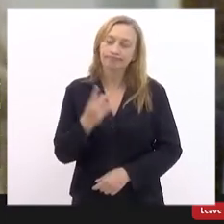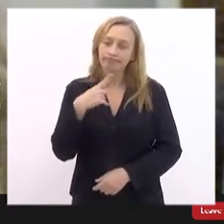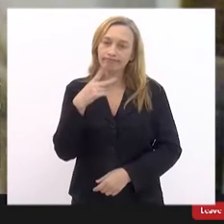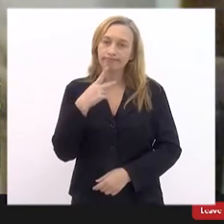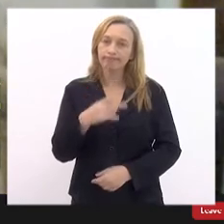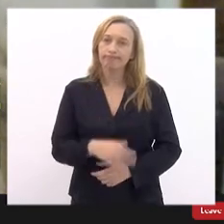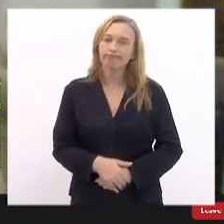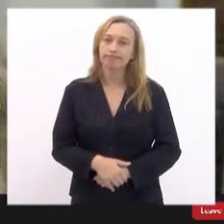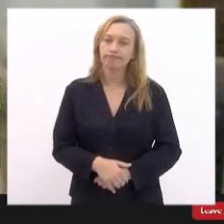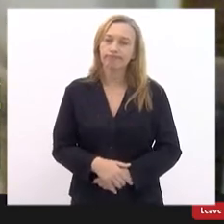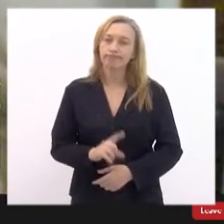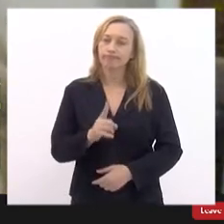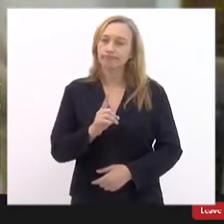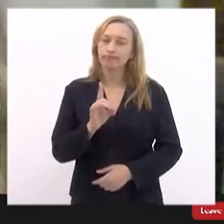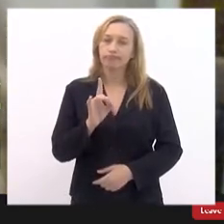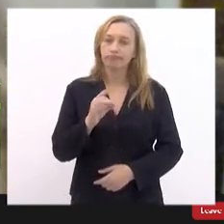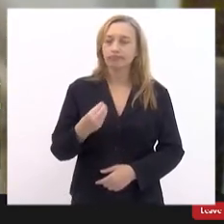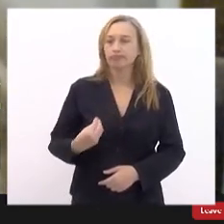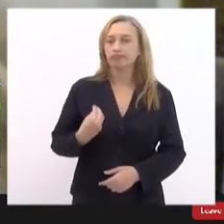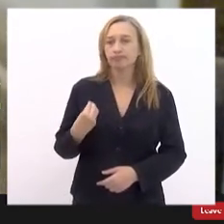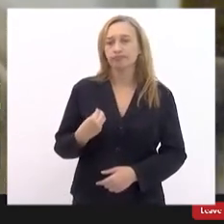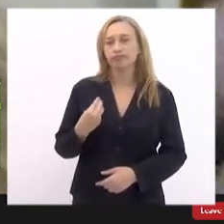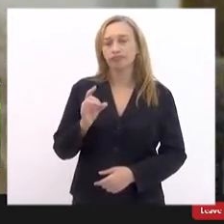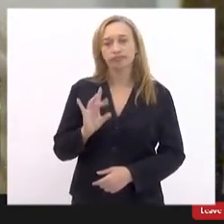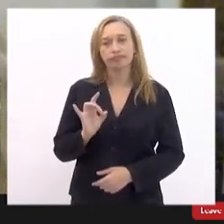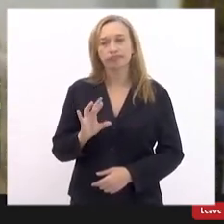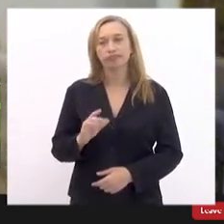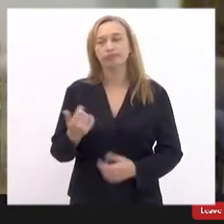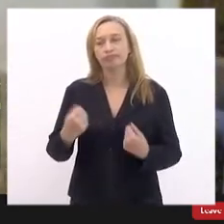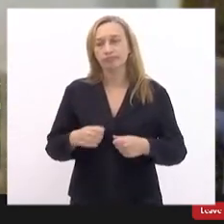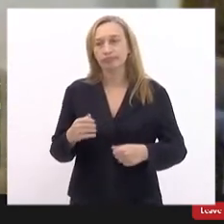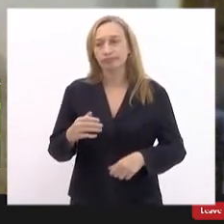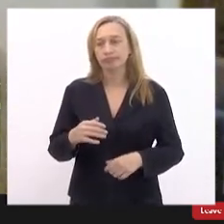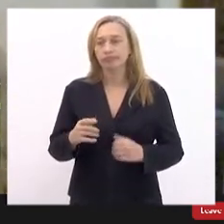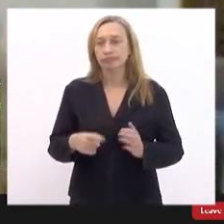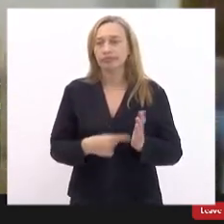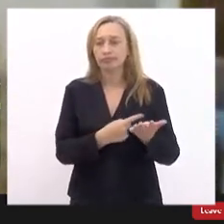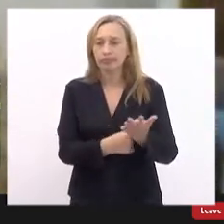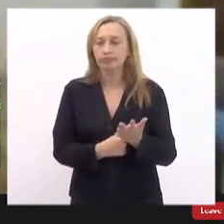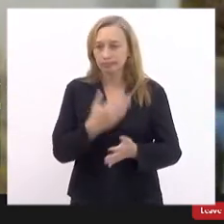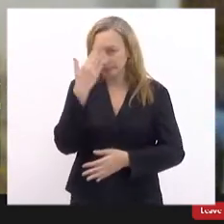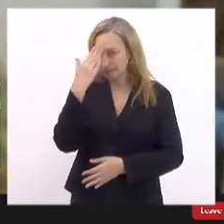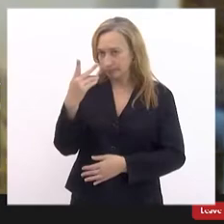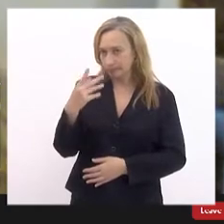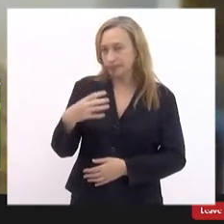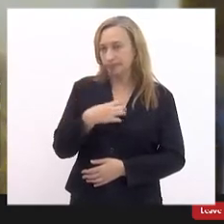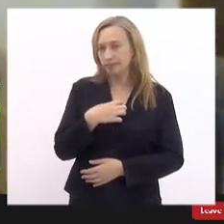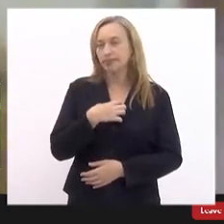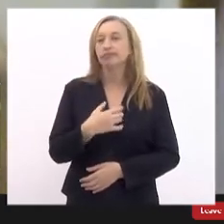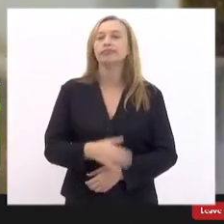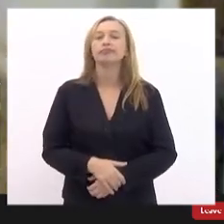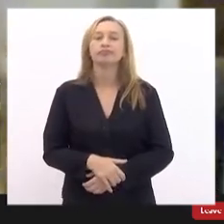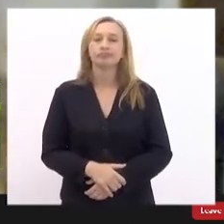que ele não está sozinho, se caso ele precisar de mais coisas. Te agradeço aí nesse sentido.